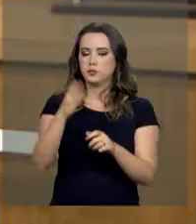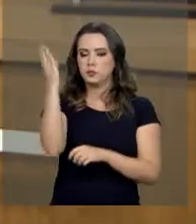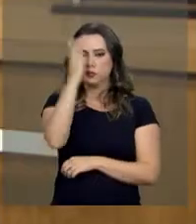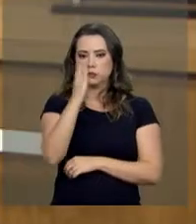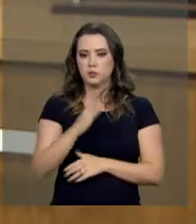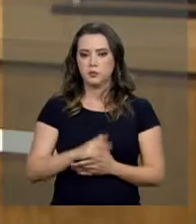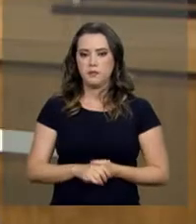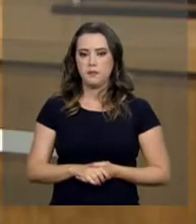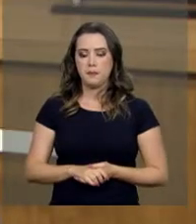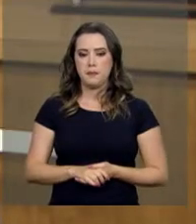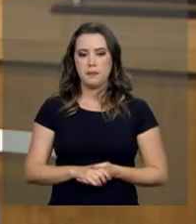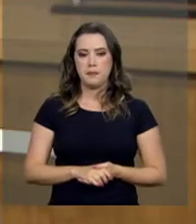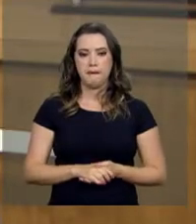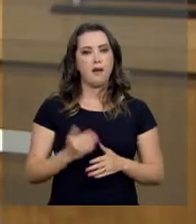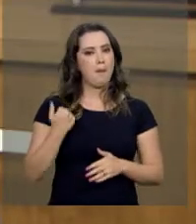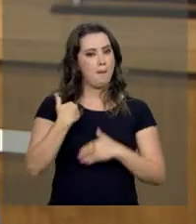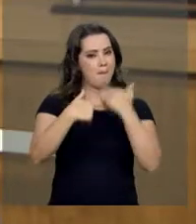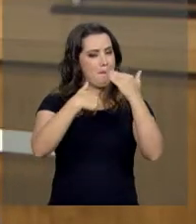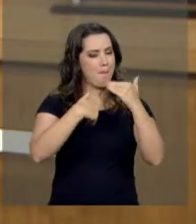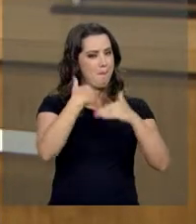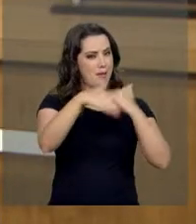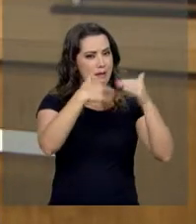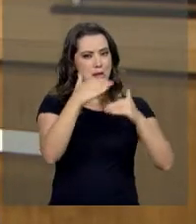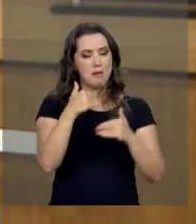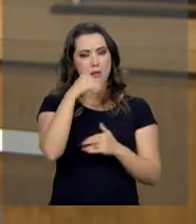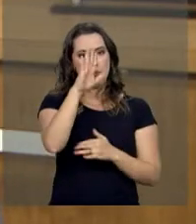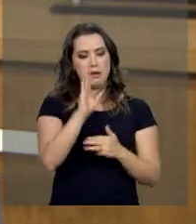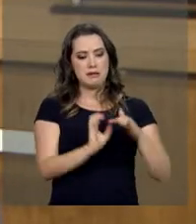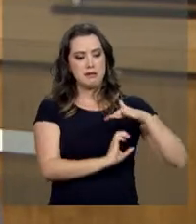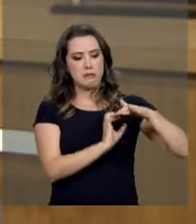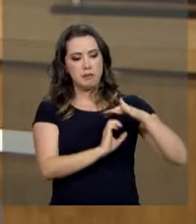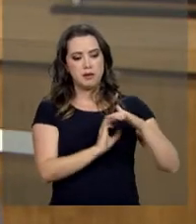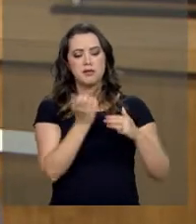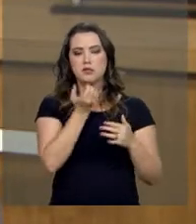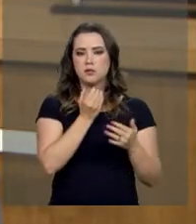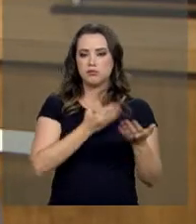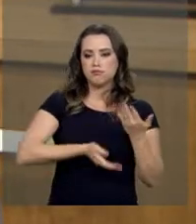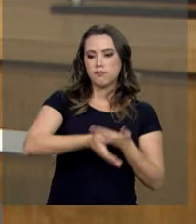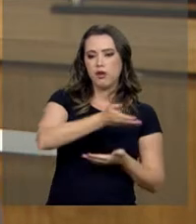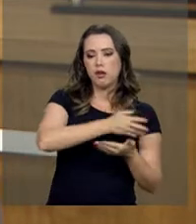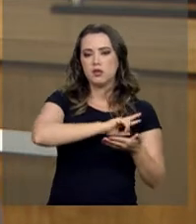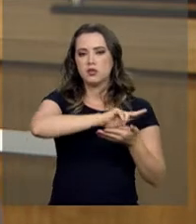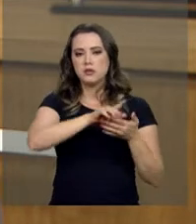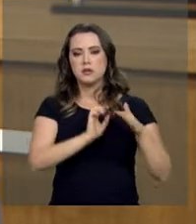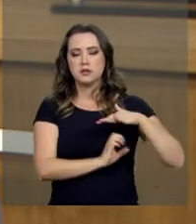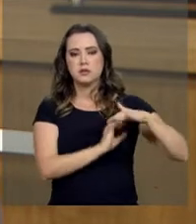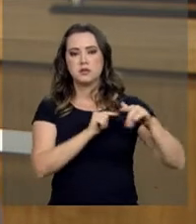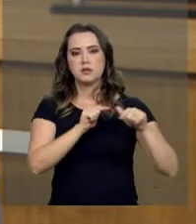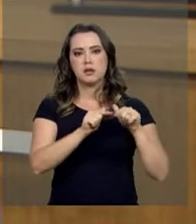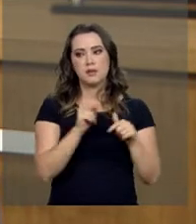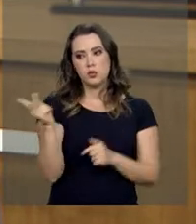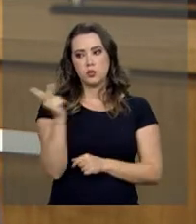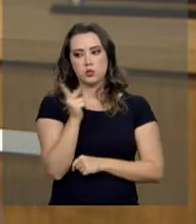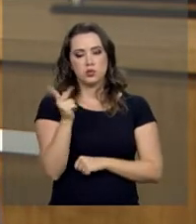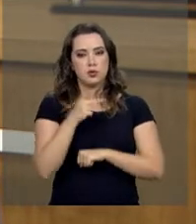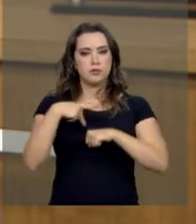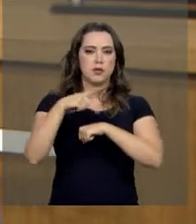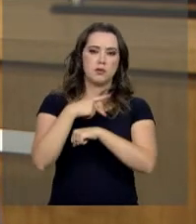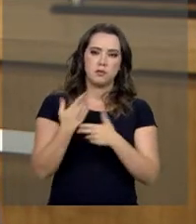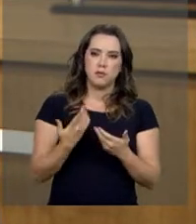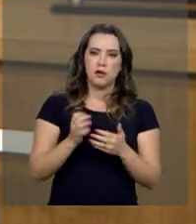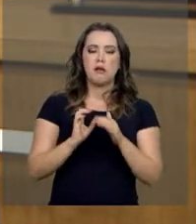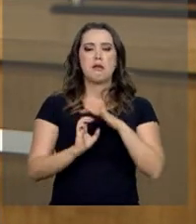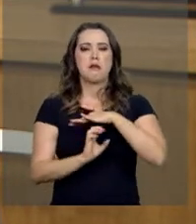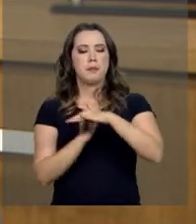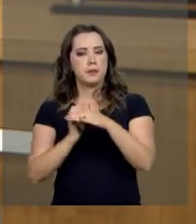comenta essa perspectiva dessa cooperação entre as empresas porque existem muitas empresas com atuação nos dois países empresas americanas